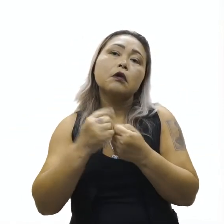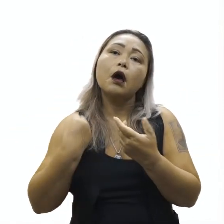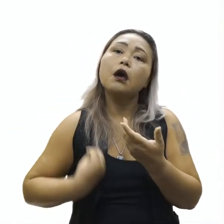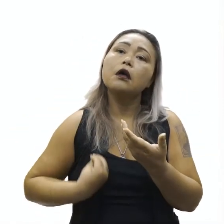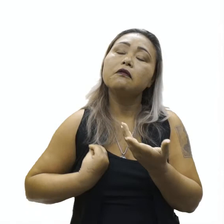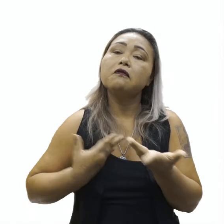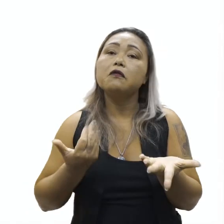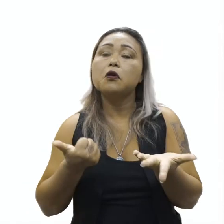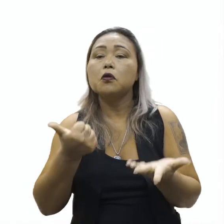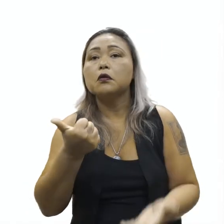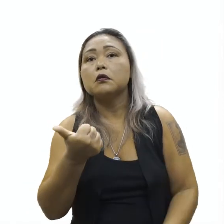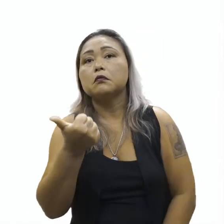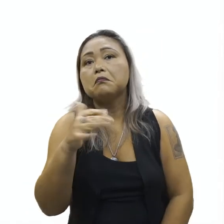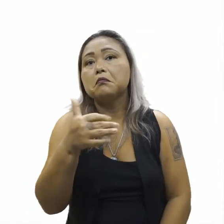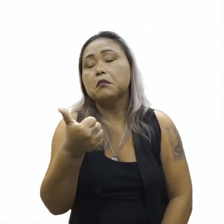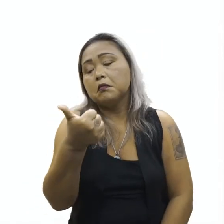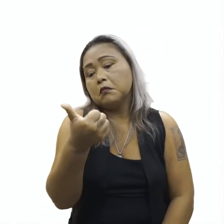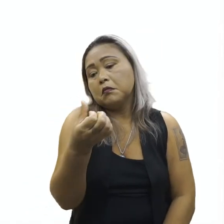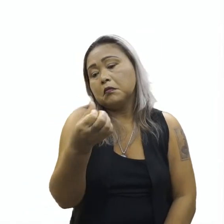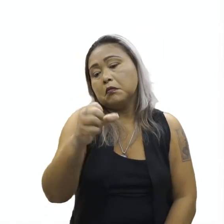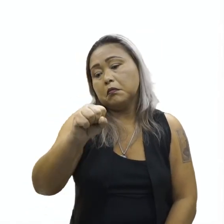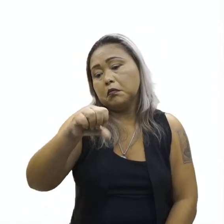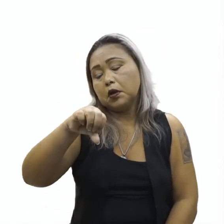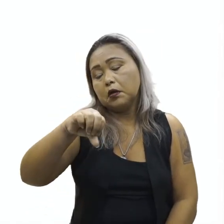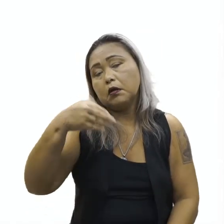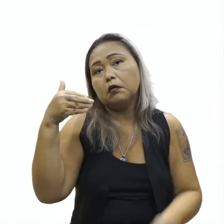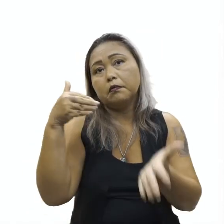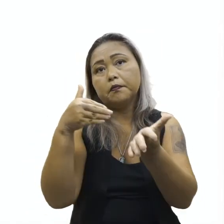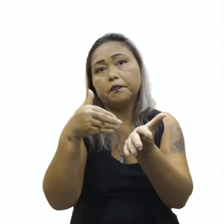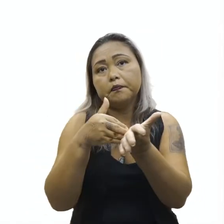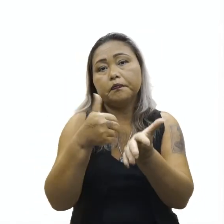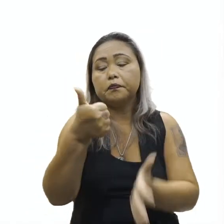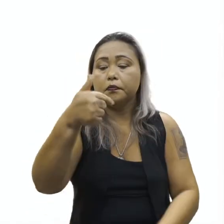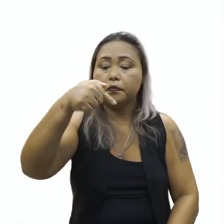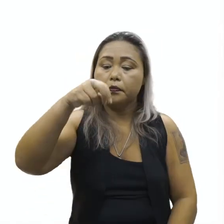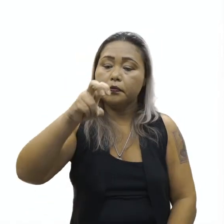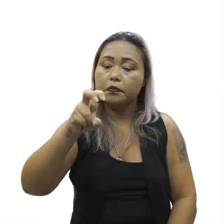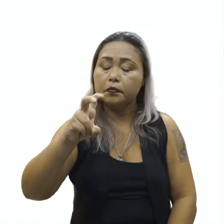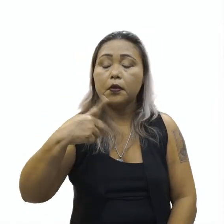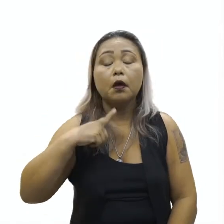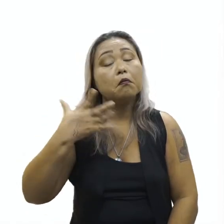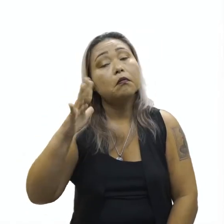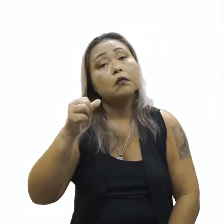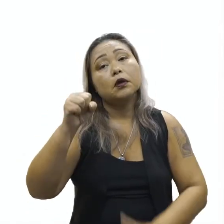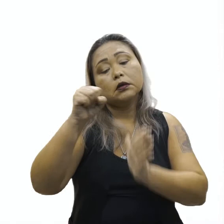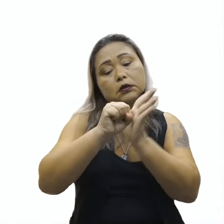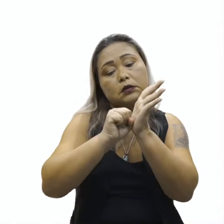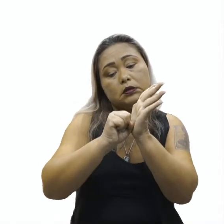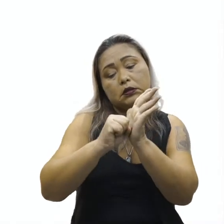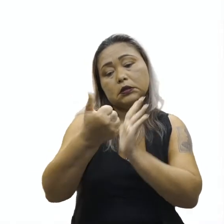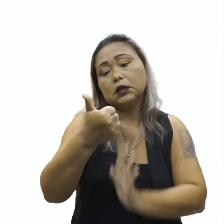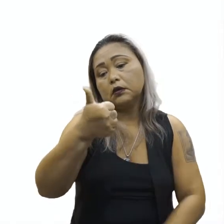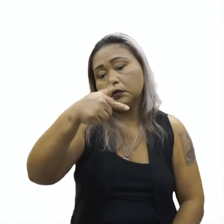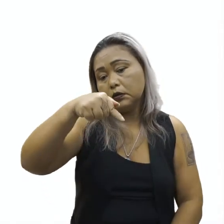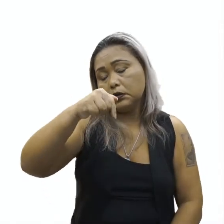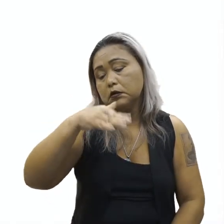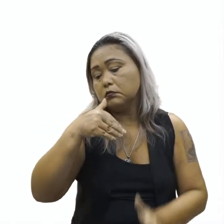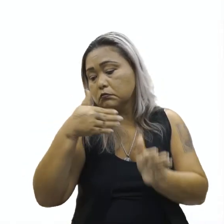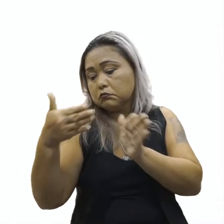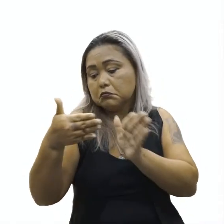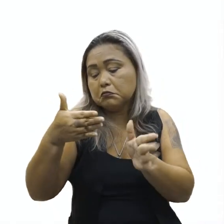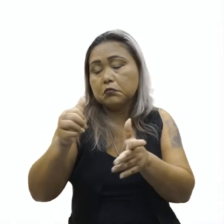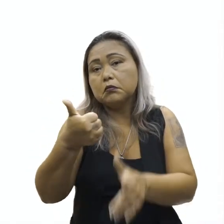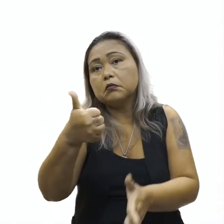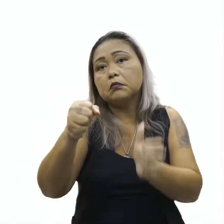1689 e 1755, ou seja, século XVII, século XVIII, né? A transição aí de um século.